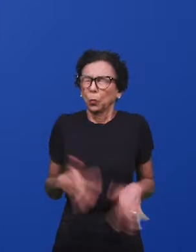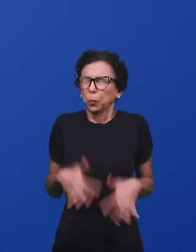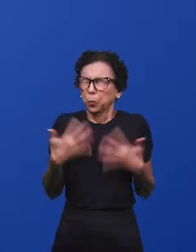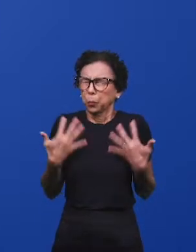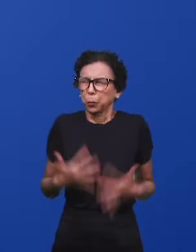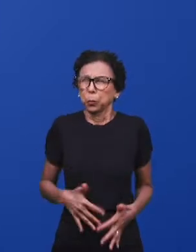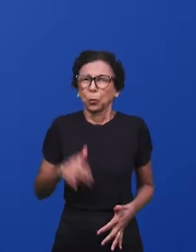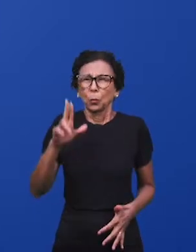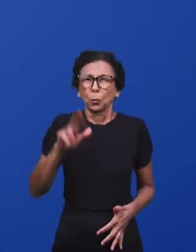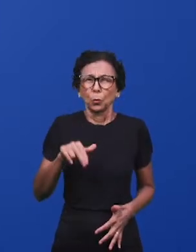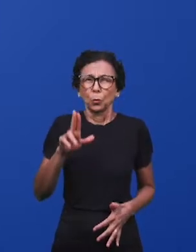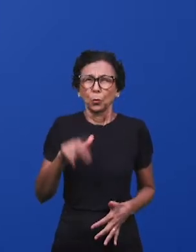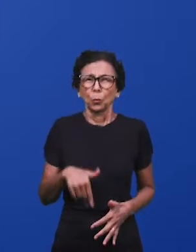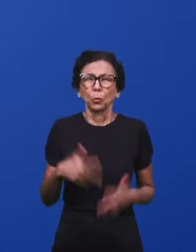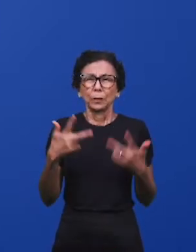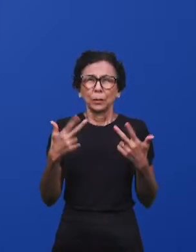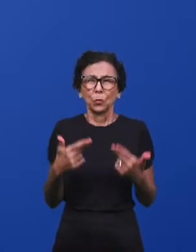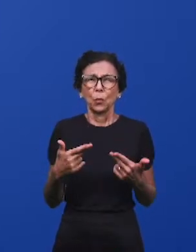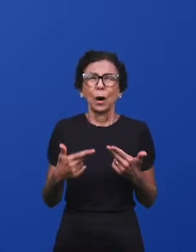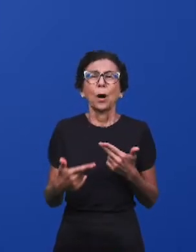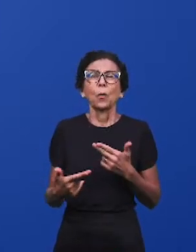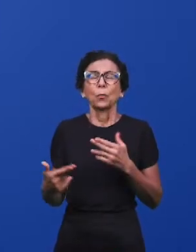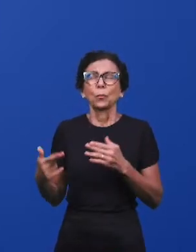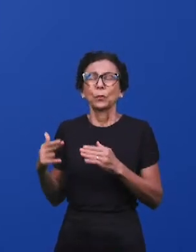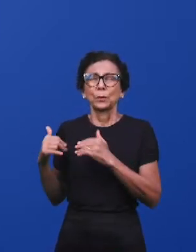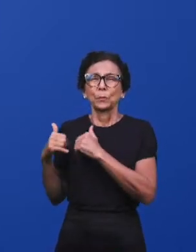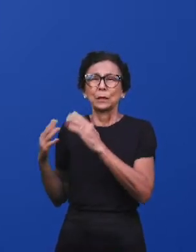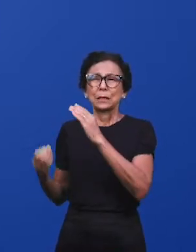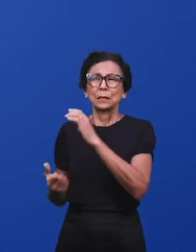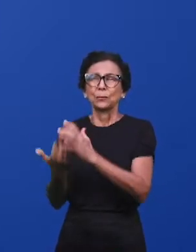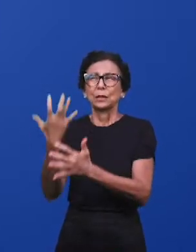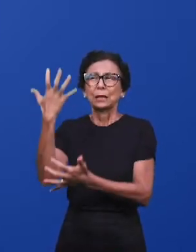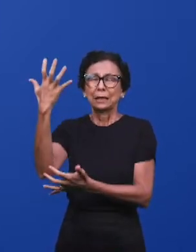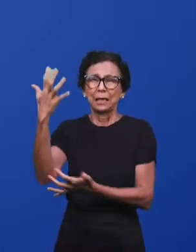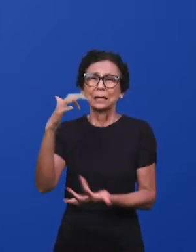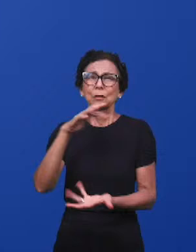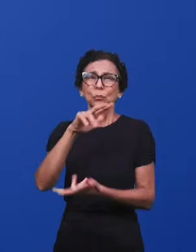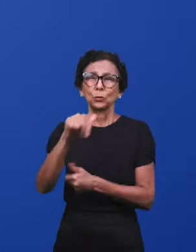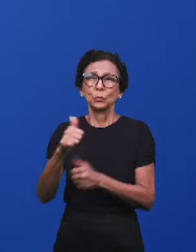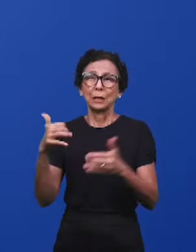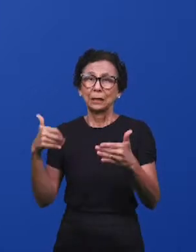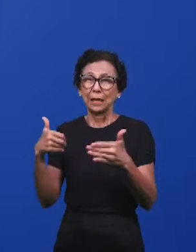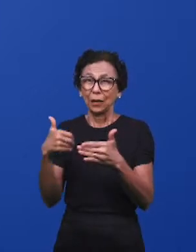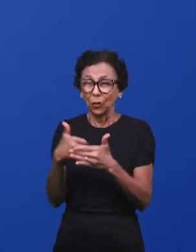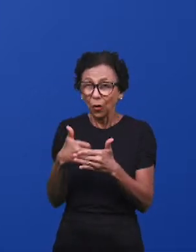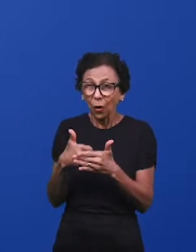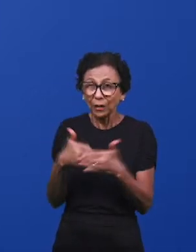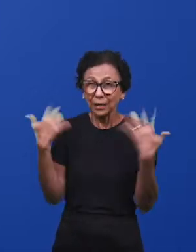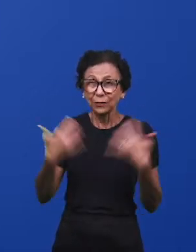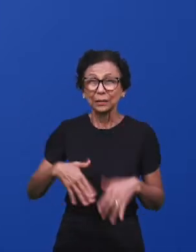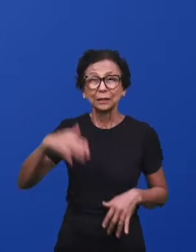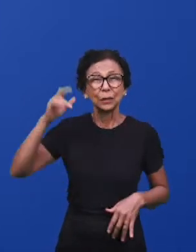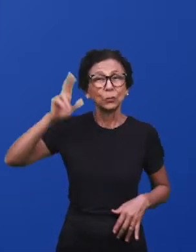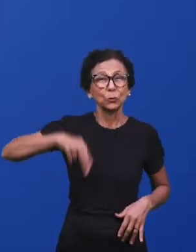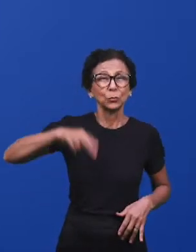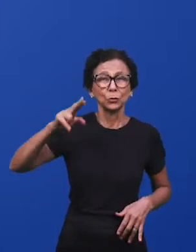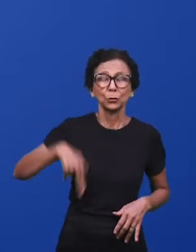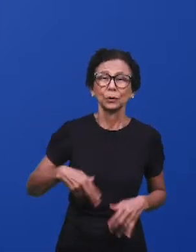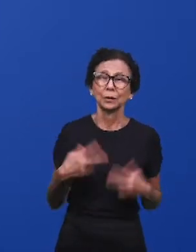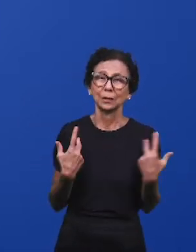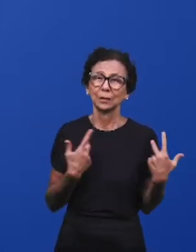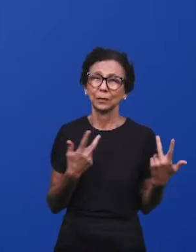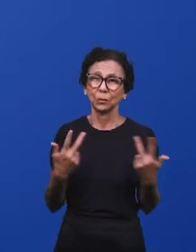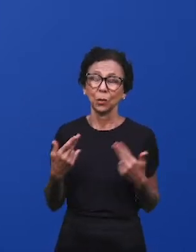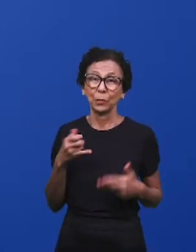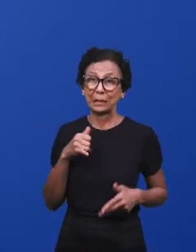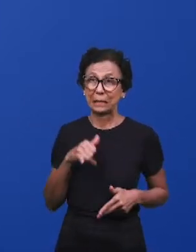houve, desde o princípio da criação, que Deus criou até agora, nem jamais haverá. E se o Senhor